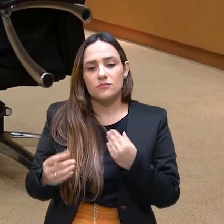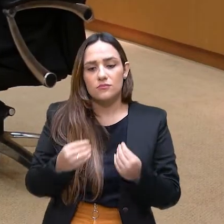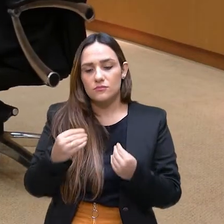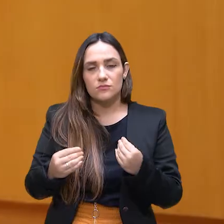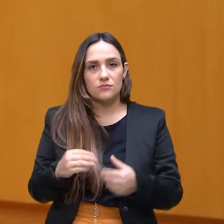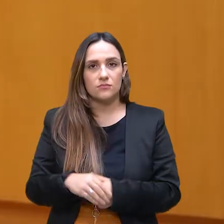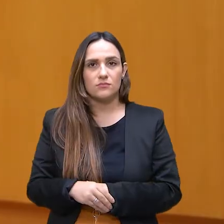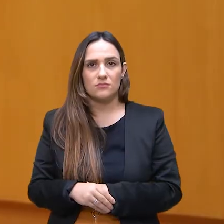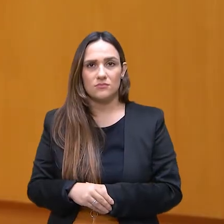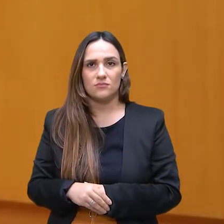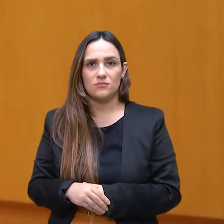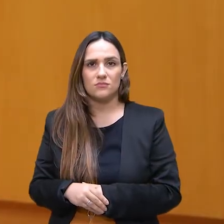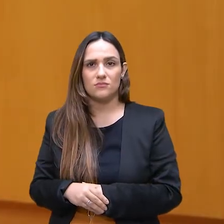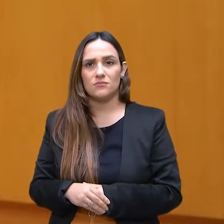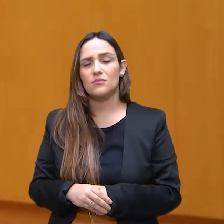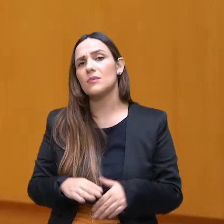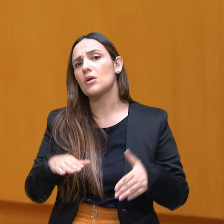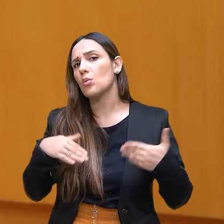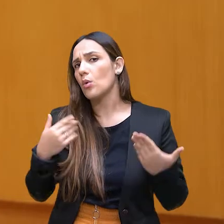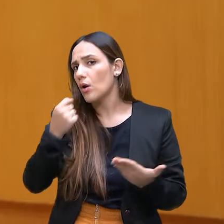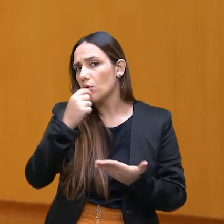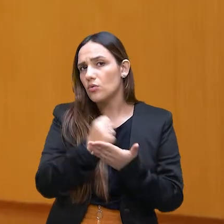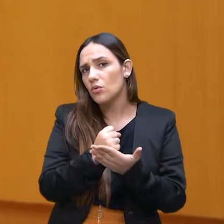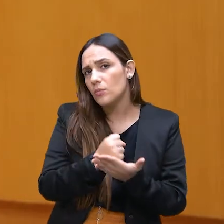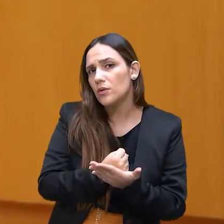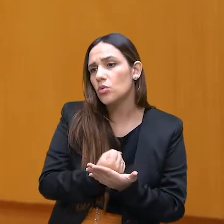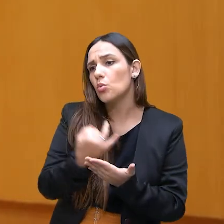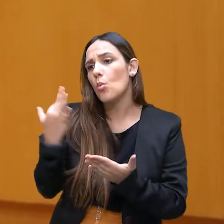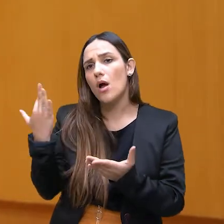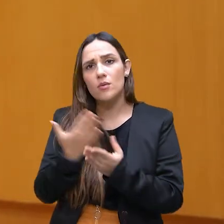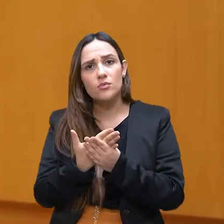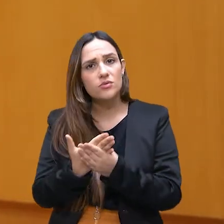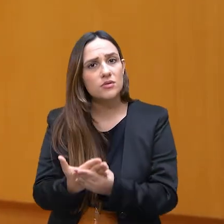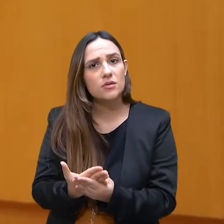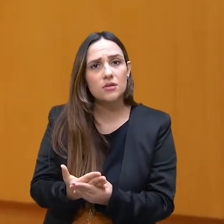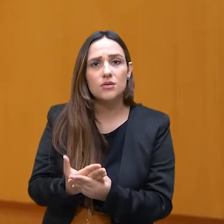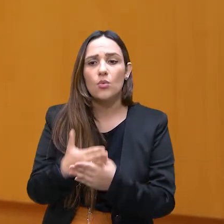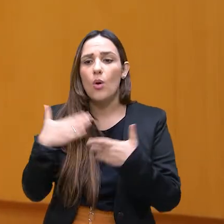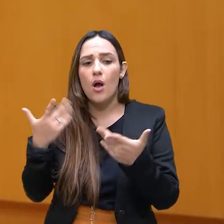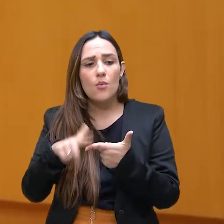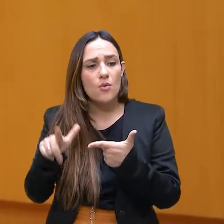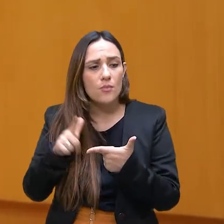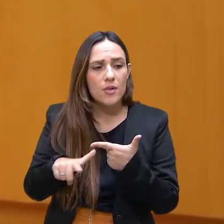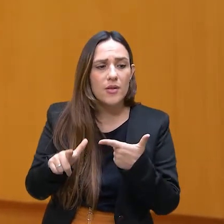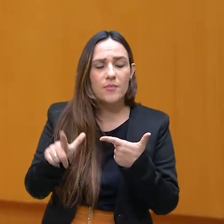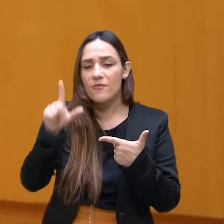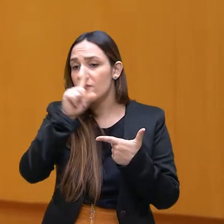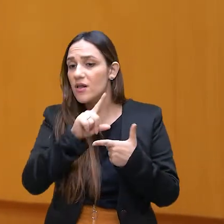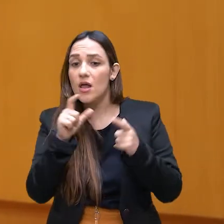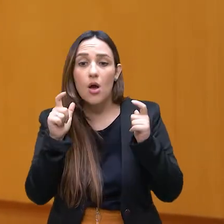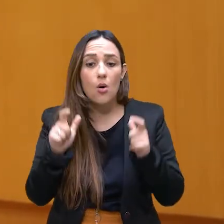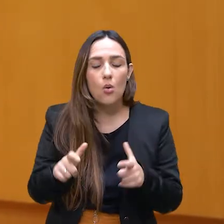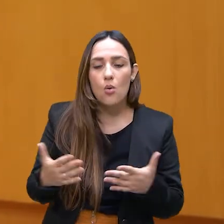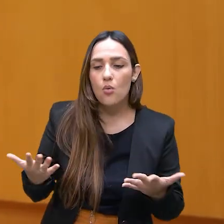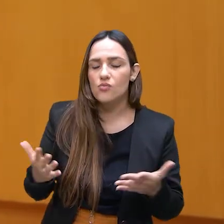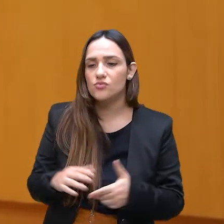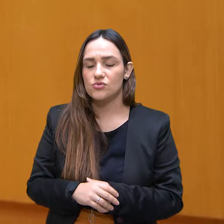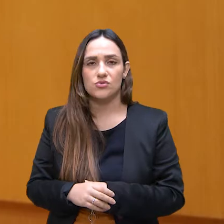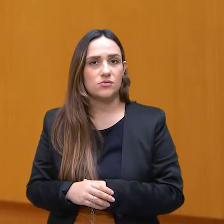plenitude, não é? Não só números, quais tipos de medicamentos, tratamentos, aonde que está o gargalo, em